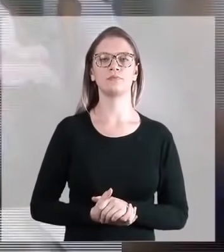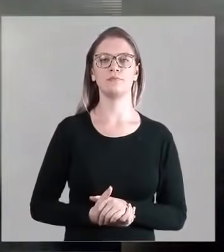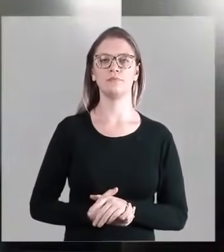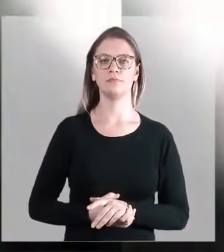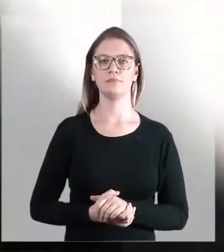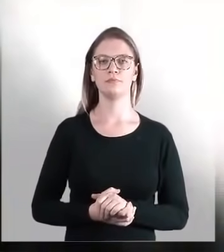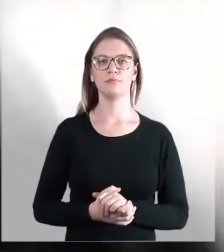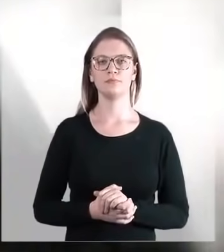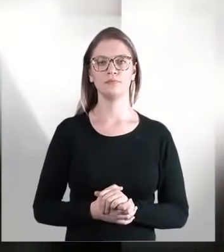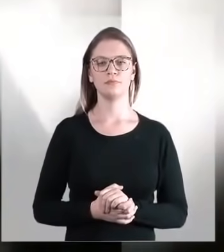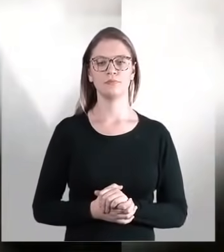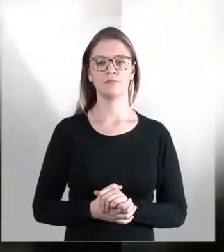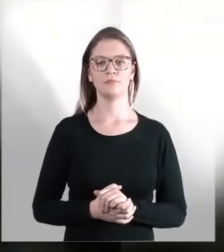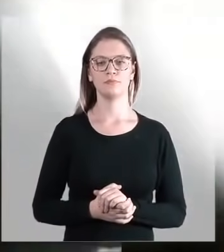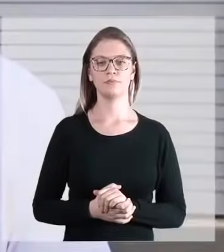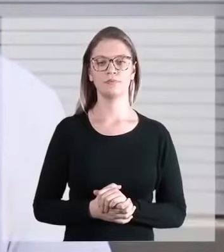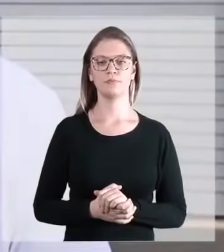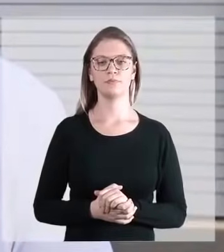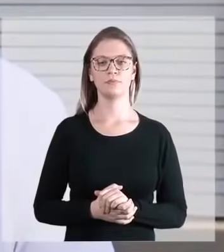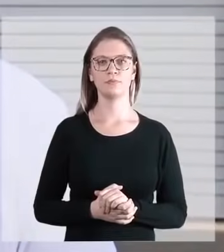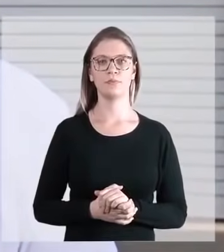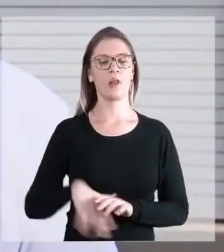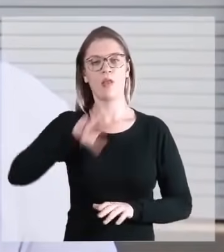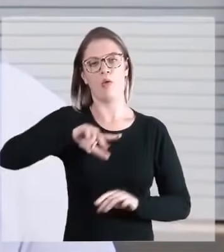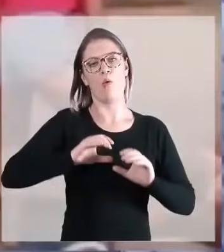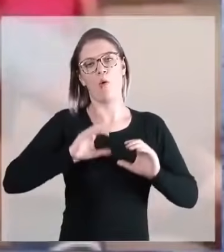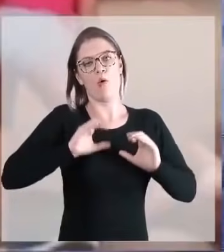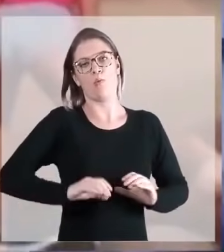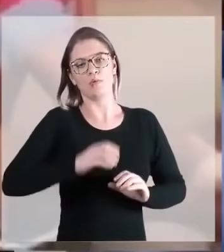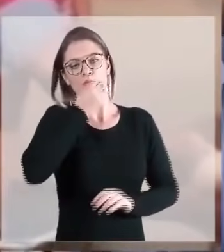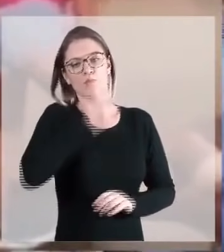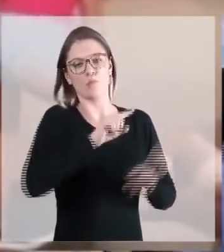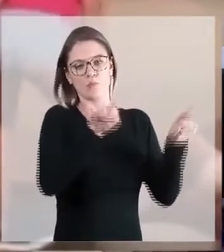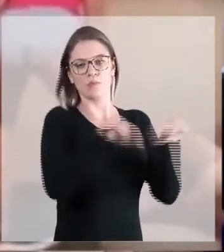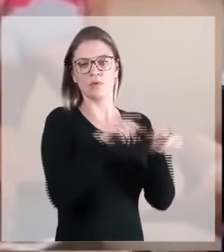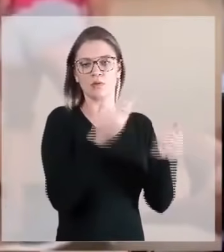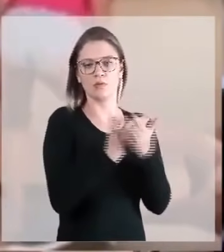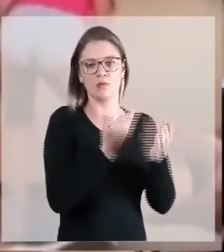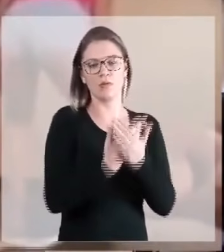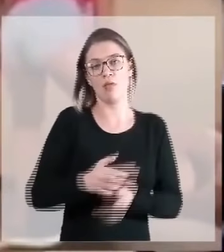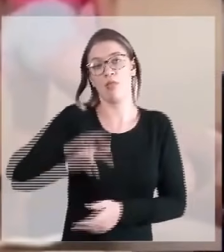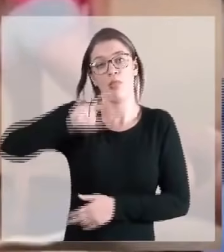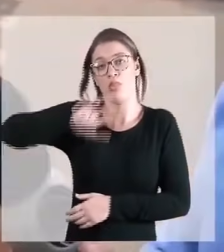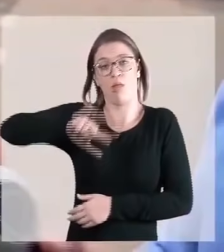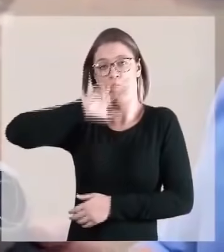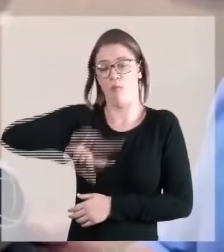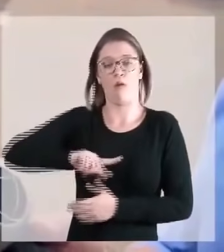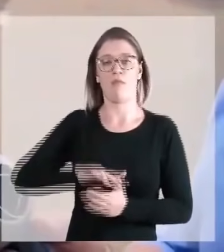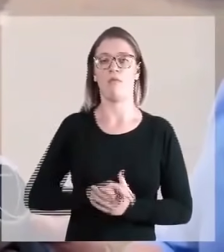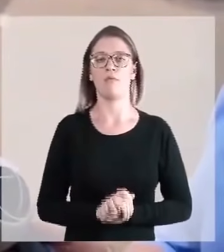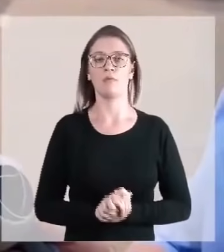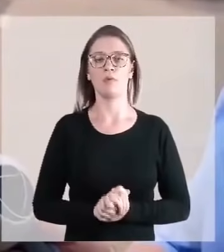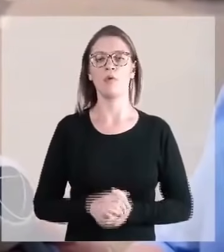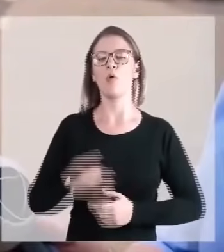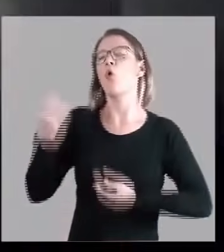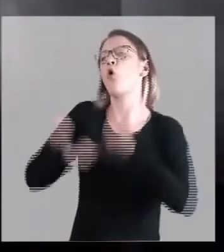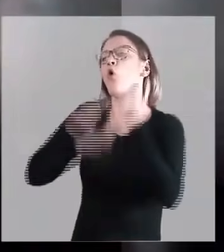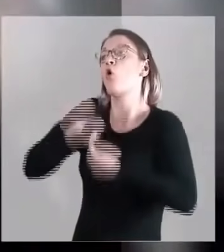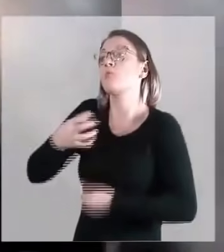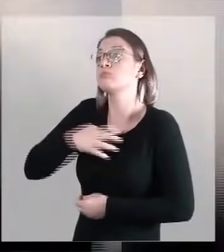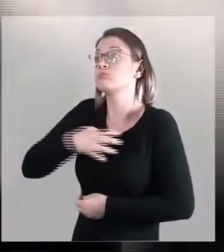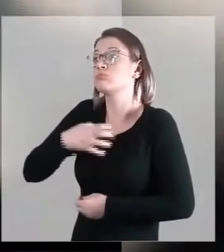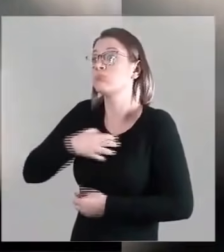Não é um comportamento ideal para uma sala de aula. Não é e nunca será. Qual seria a sua reação se fosse a sua filha dançando isso aqui? Eu iria deixar de